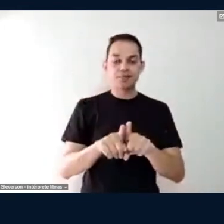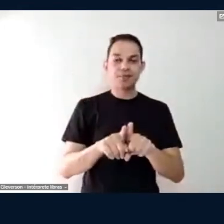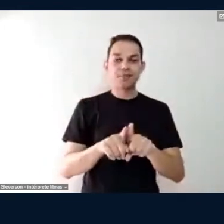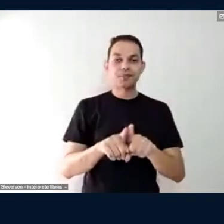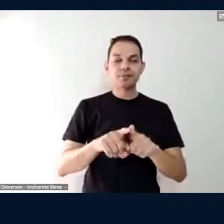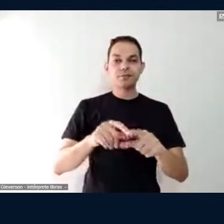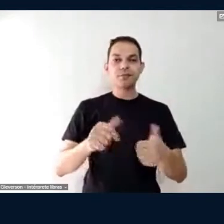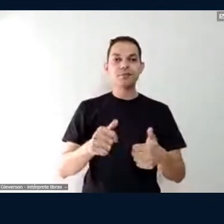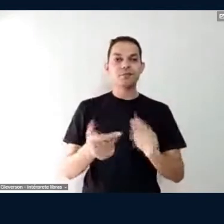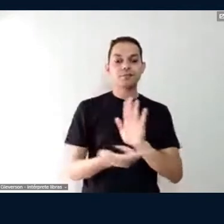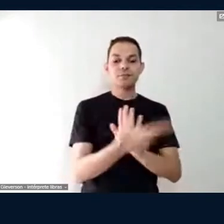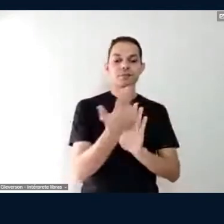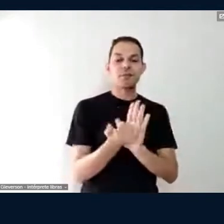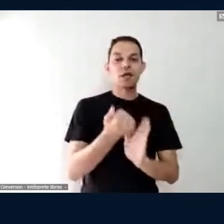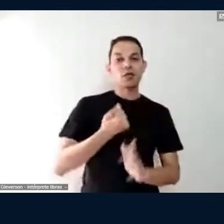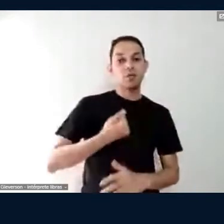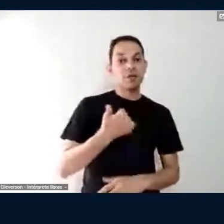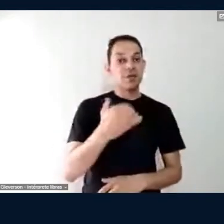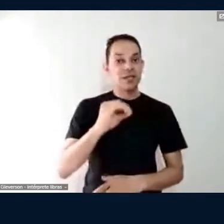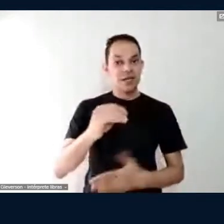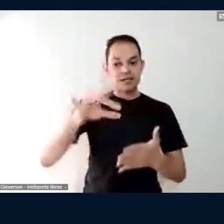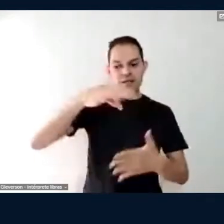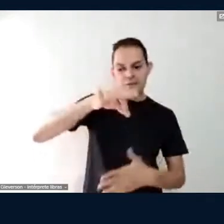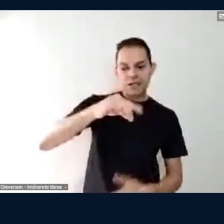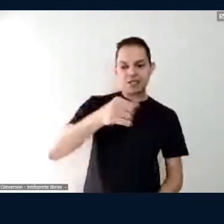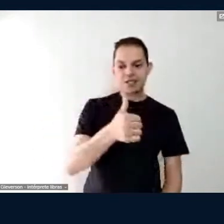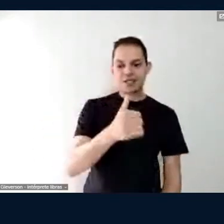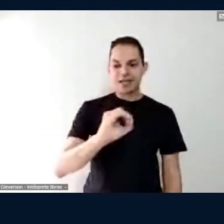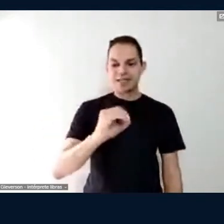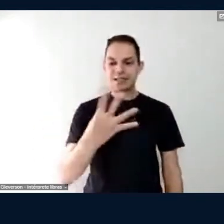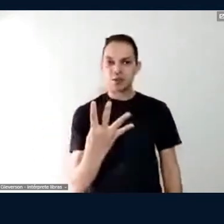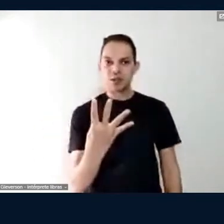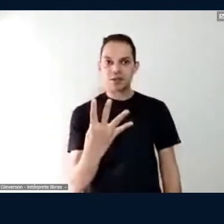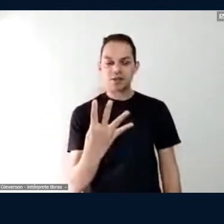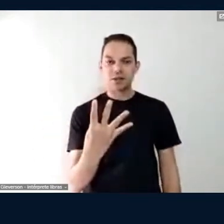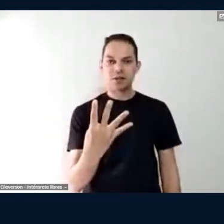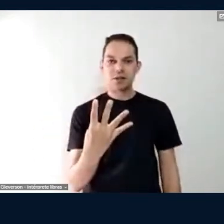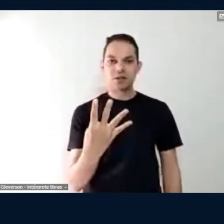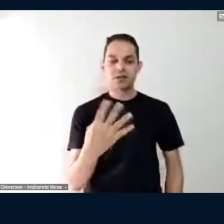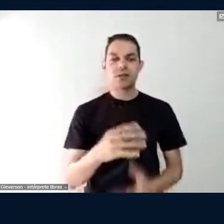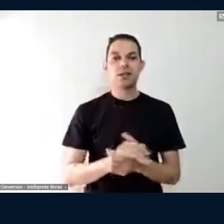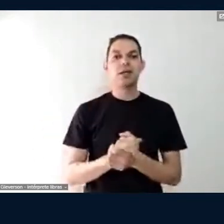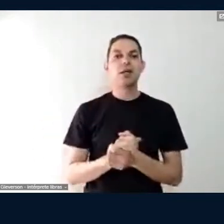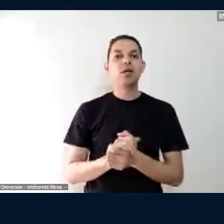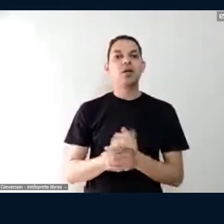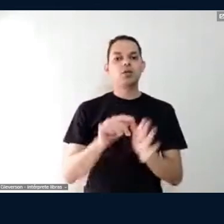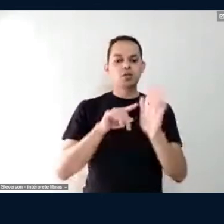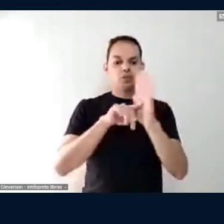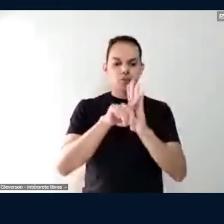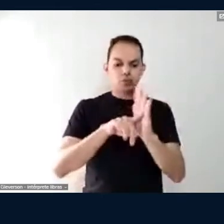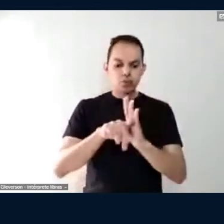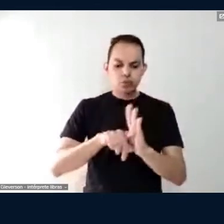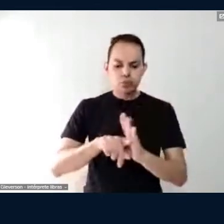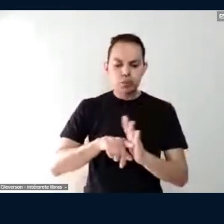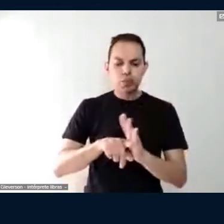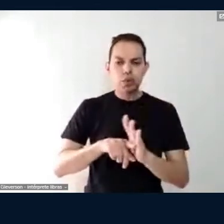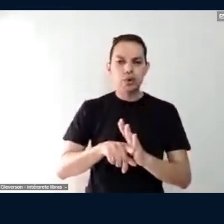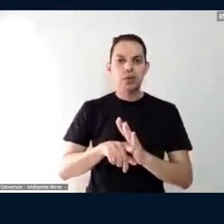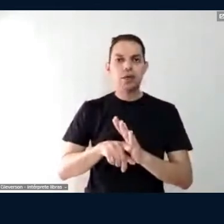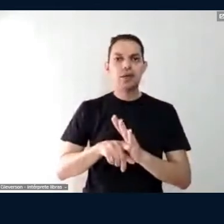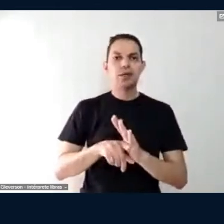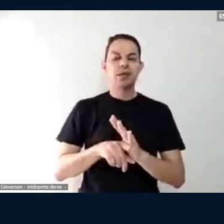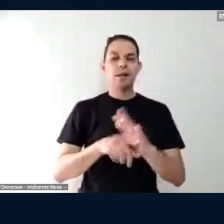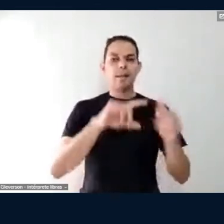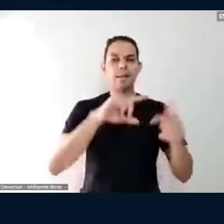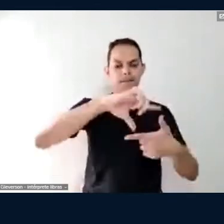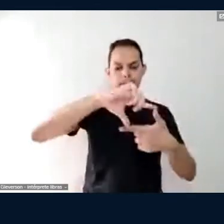página 104. 104, como coração da pesquisa, ou seja, como um dos quadros,